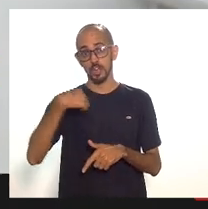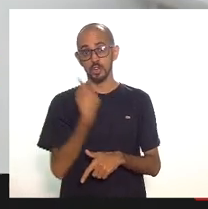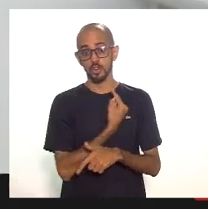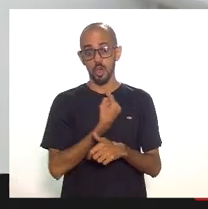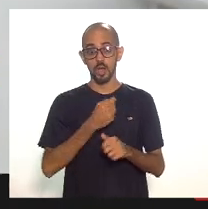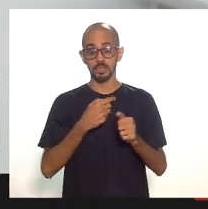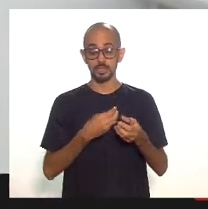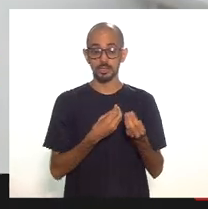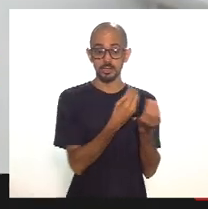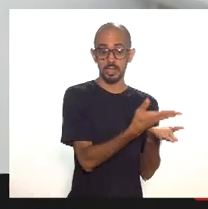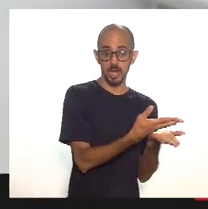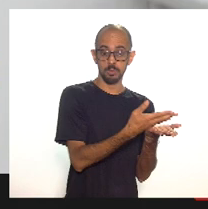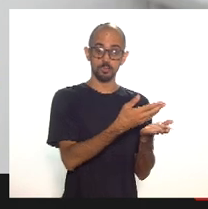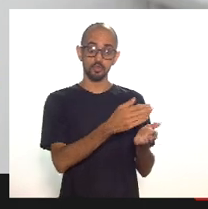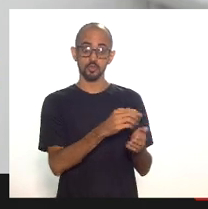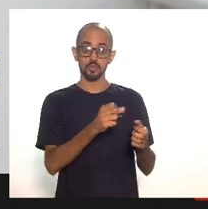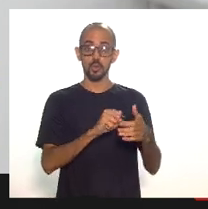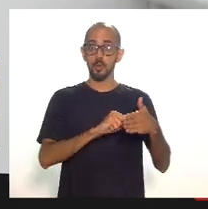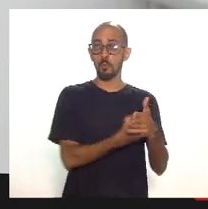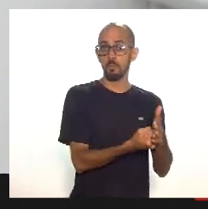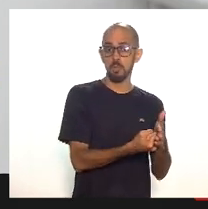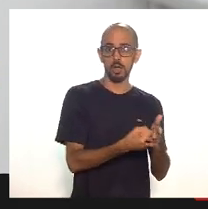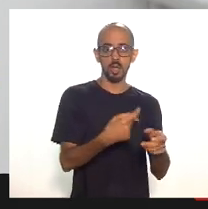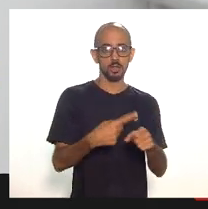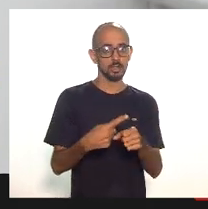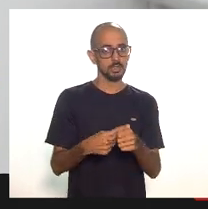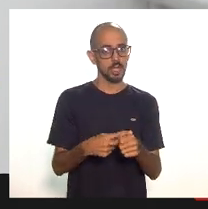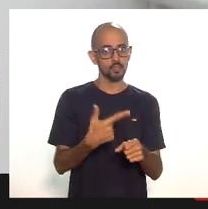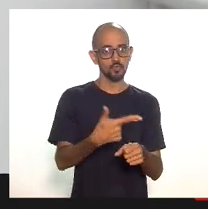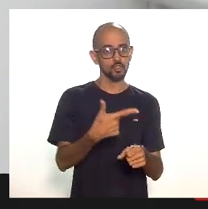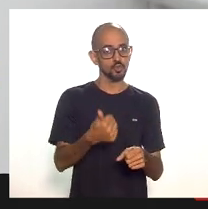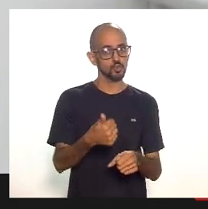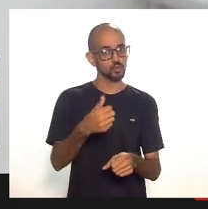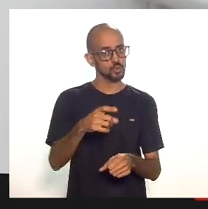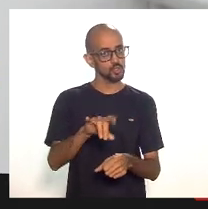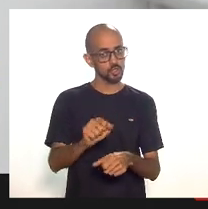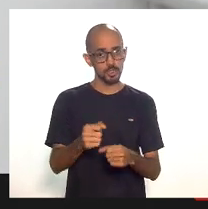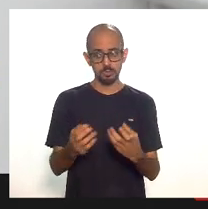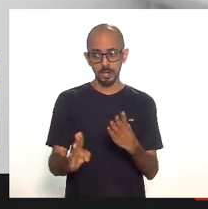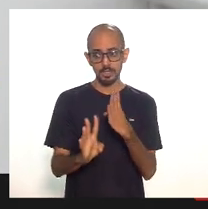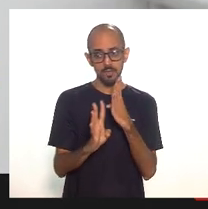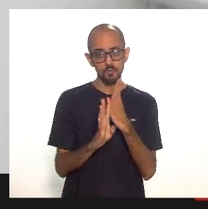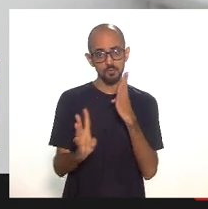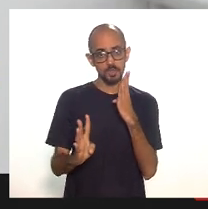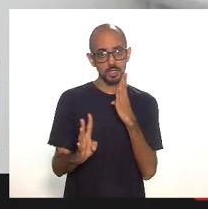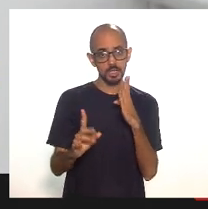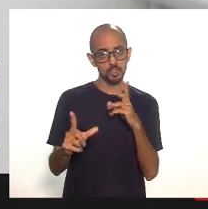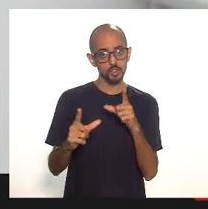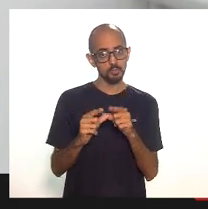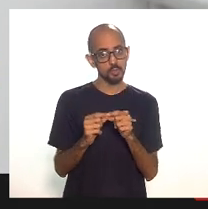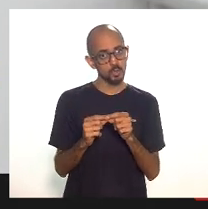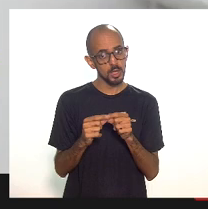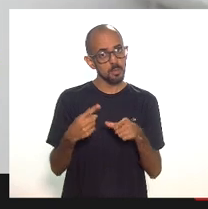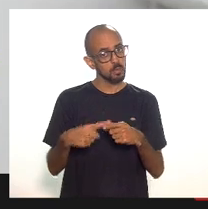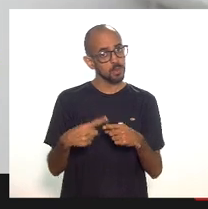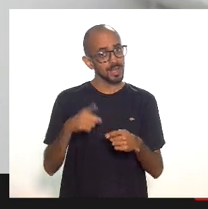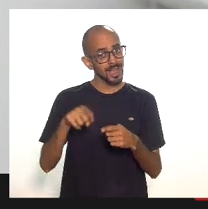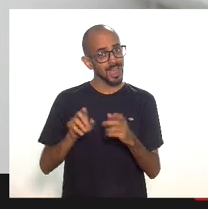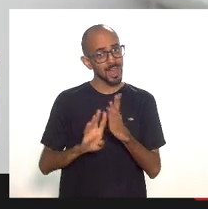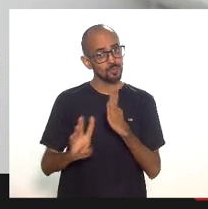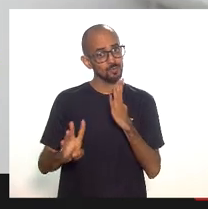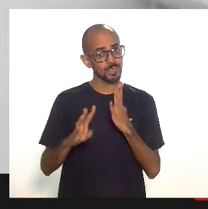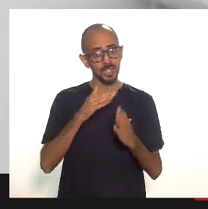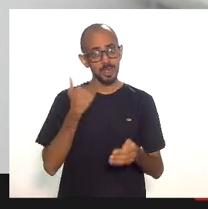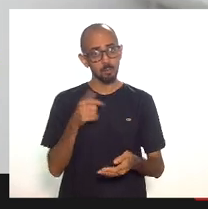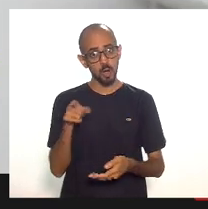21 dias. Por que não podemos, nessa perspectiva, para que essa fila diminua? Essa fila é a fila da morte, gente. É isso